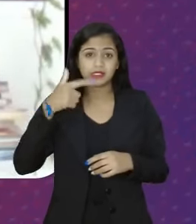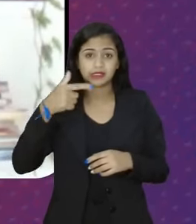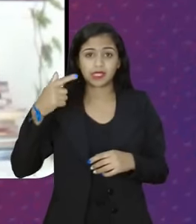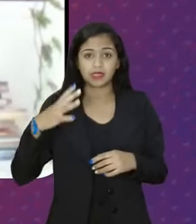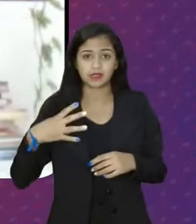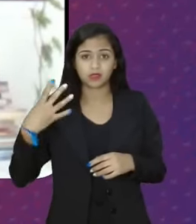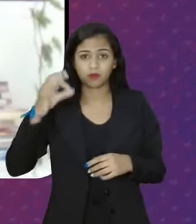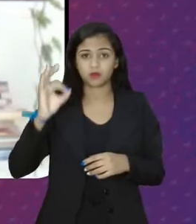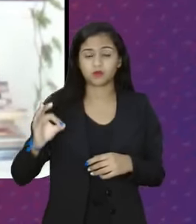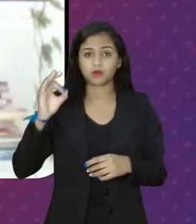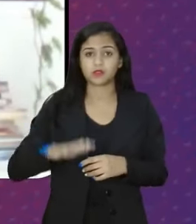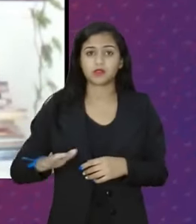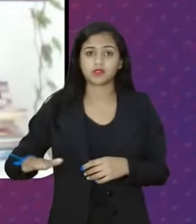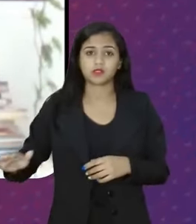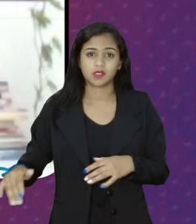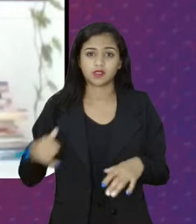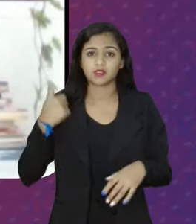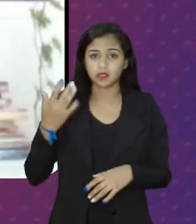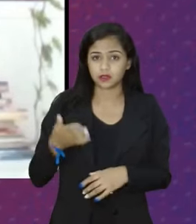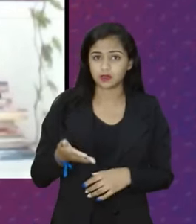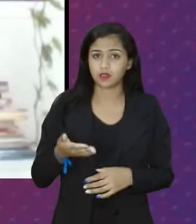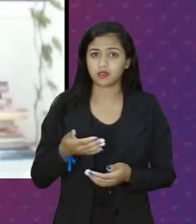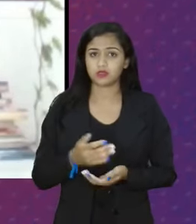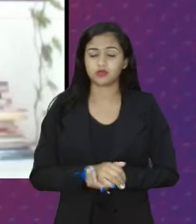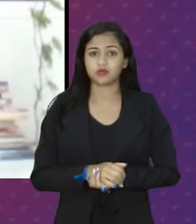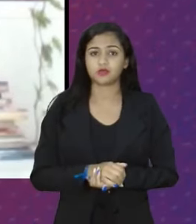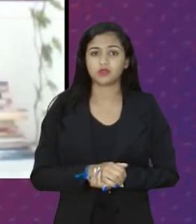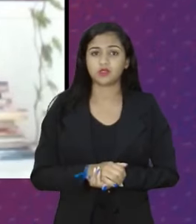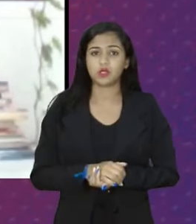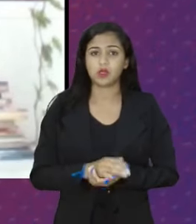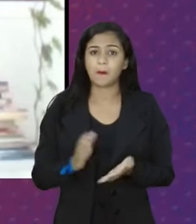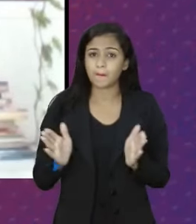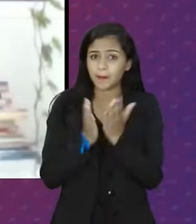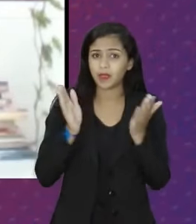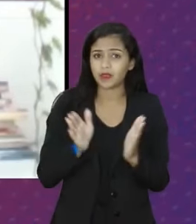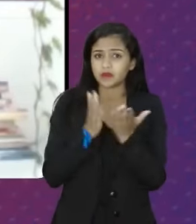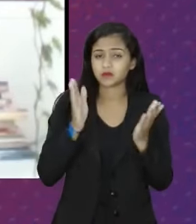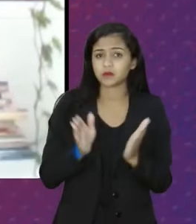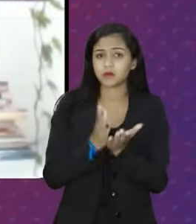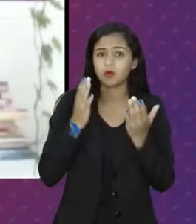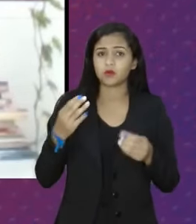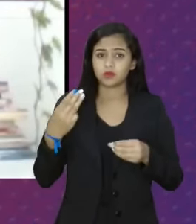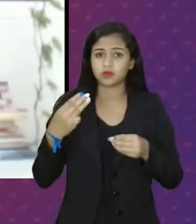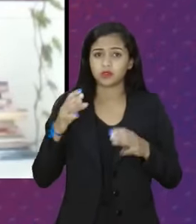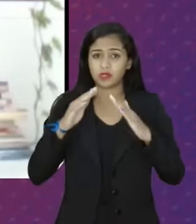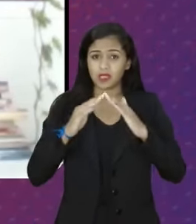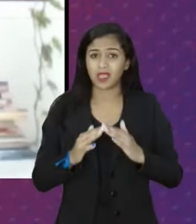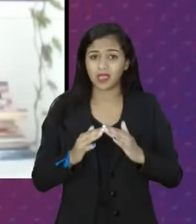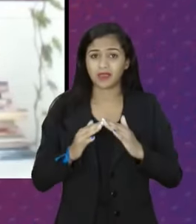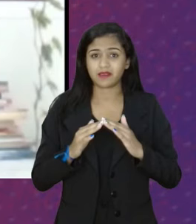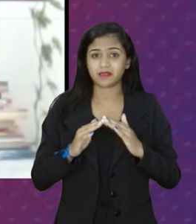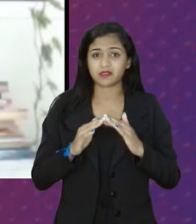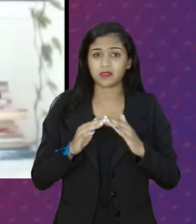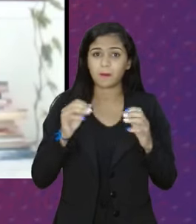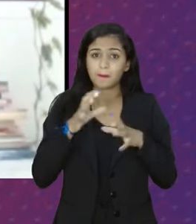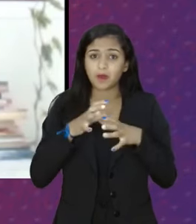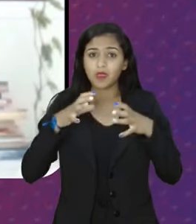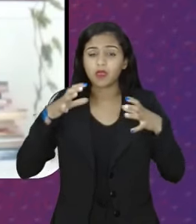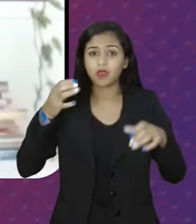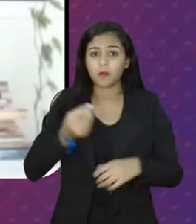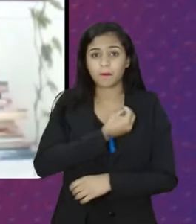74% das crianças nessa idade. Então, quer dizer, quanto mais pobres também os domicílios, maior a presença